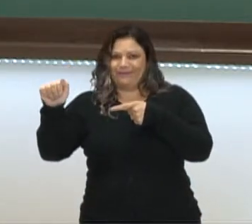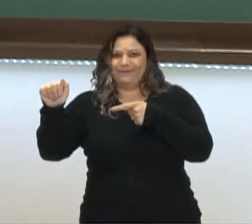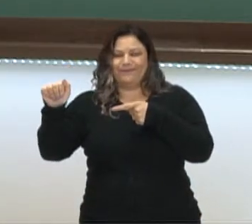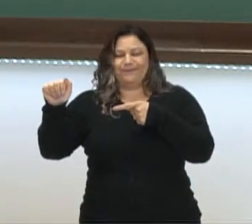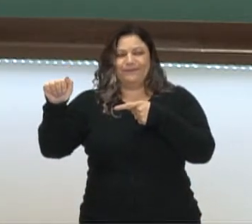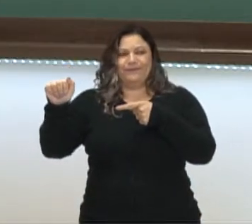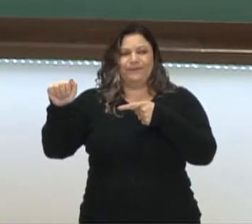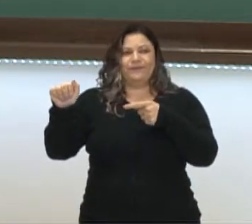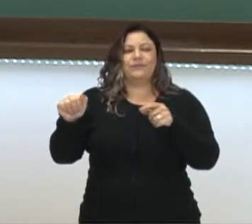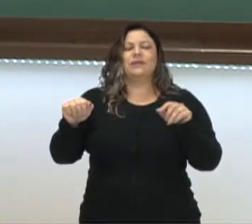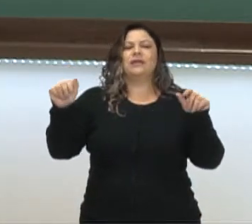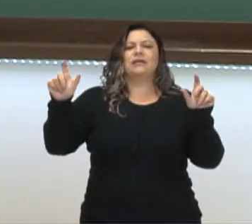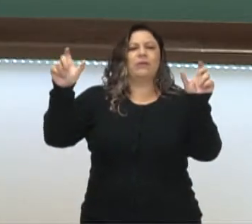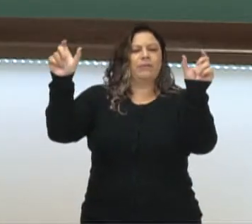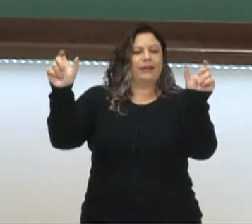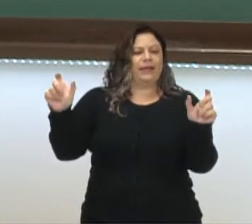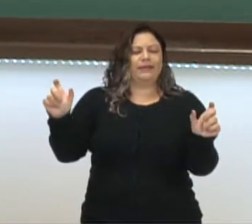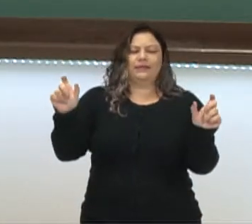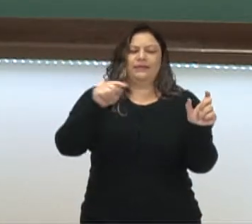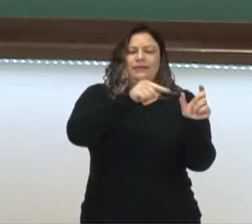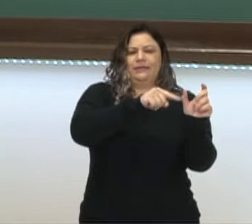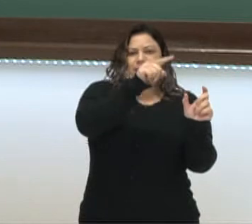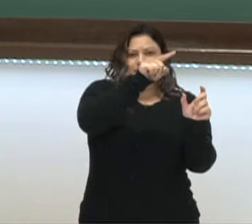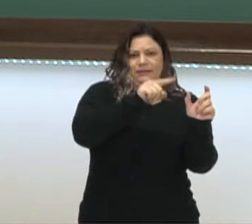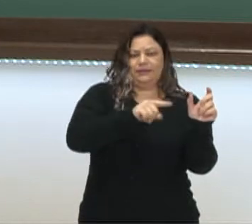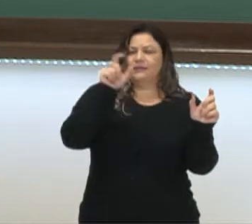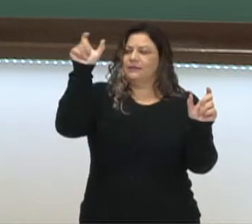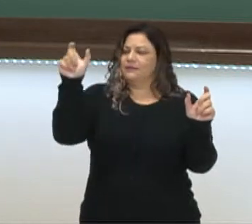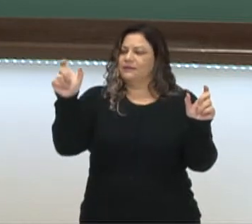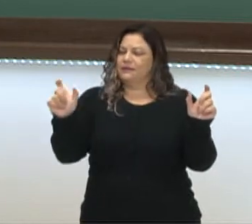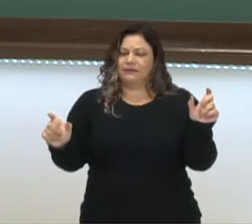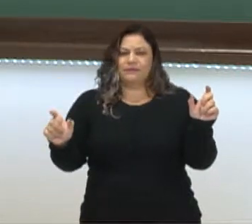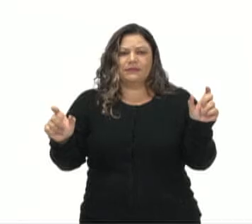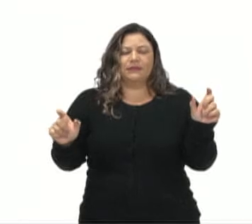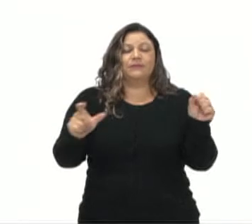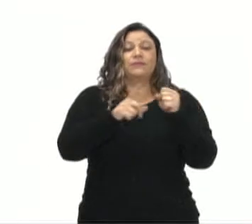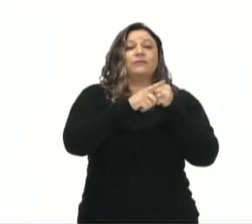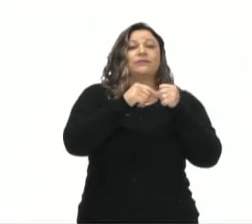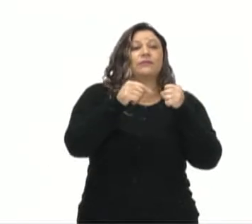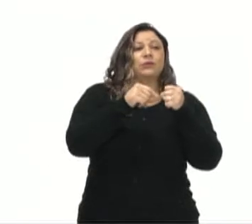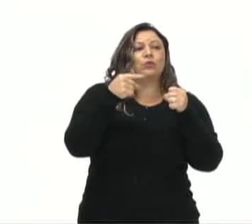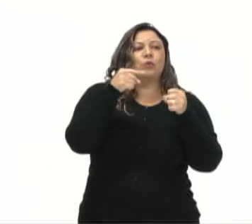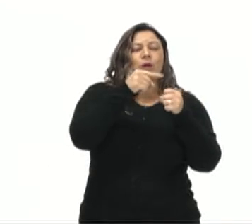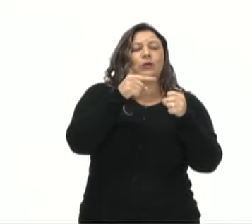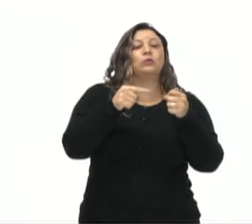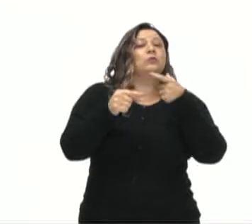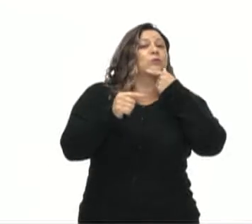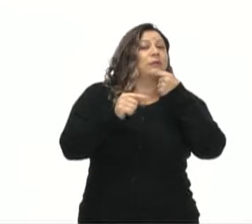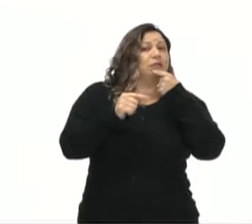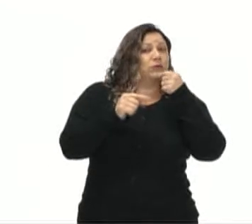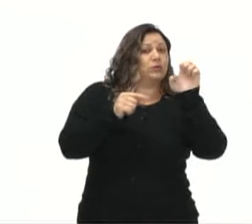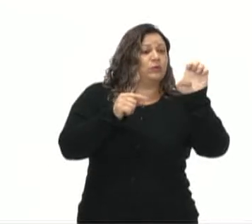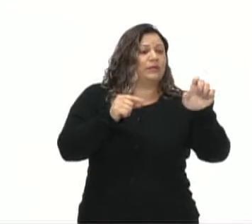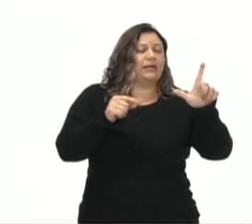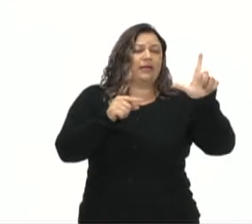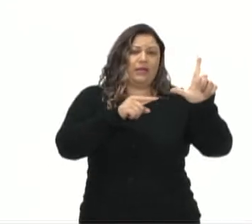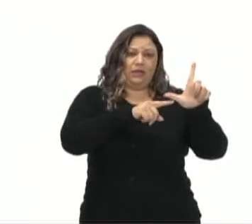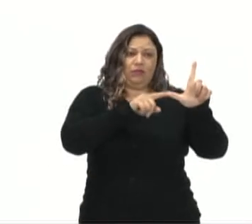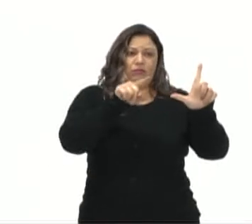gente pega por préstimo, justamente aqui, o artigo masculino ele ou